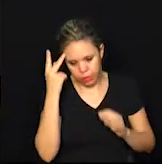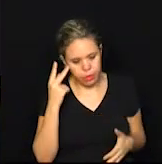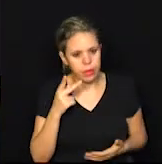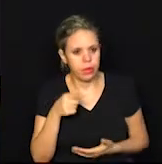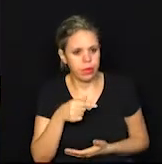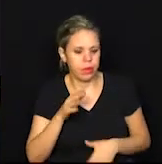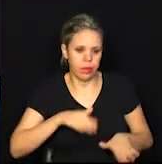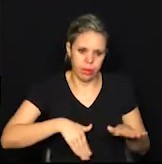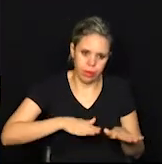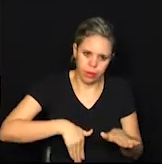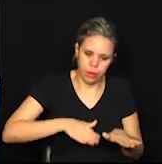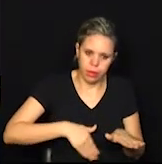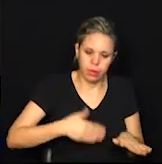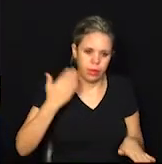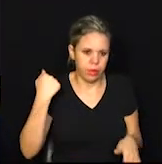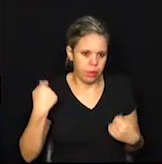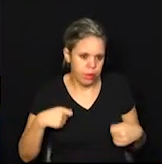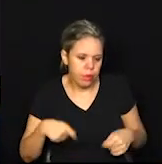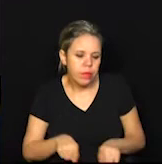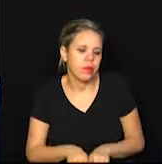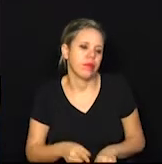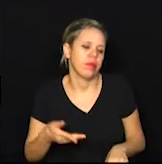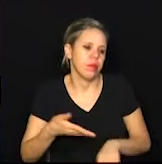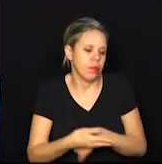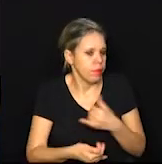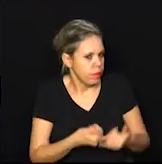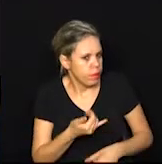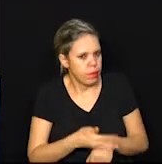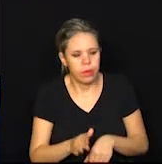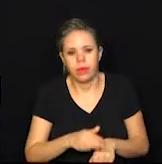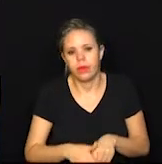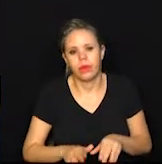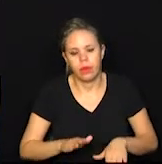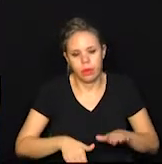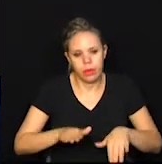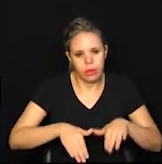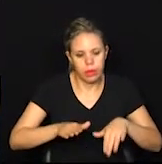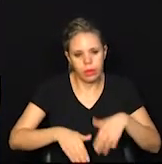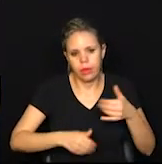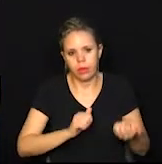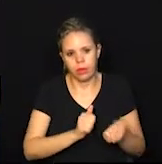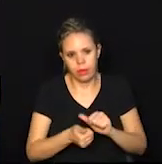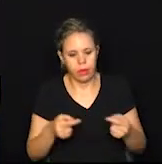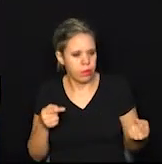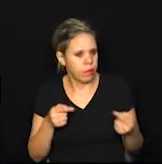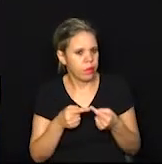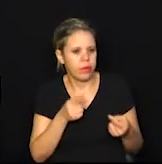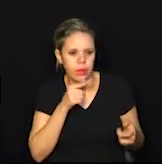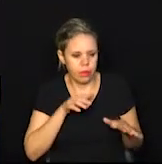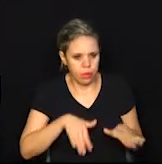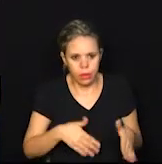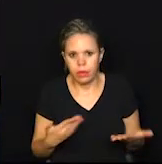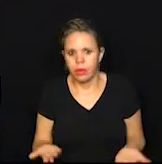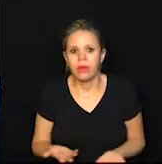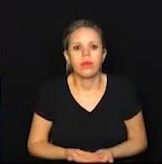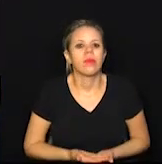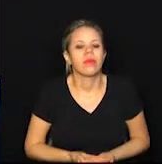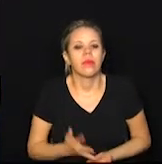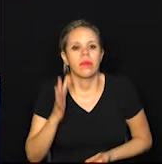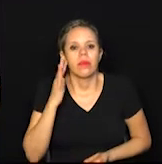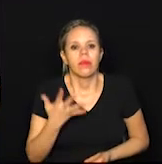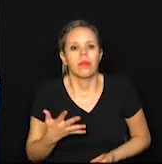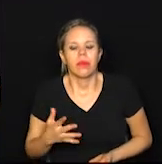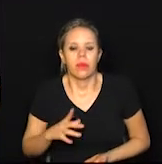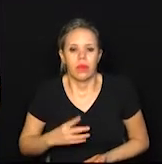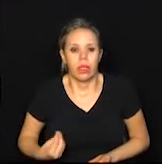sabe nadar, sabe se tem alguma ligação do esporte aquático. Então, a gente resolveu, para a gente